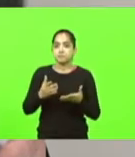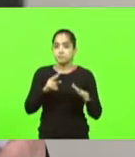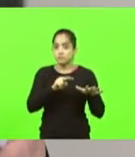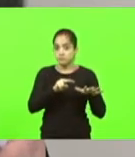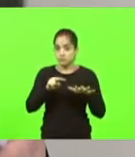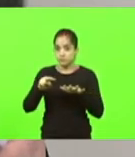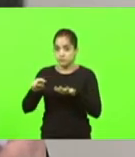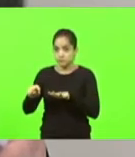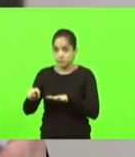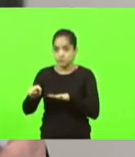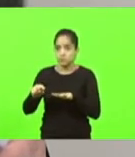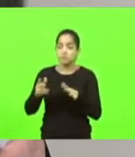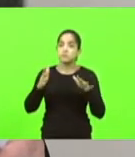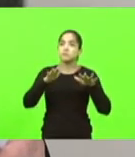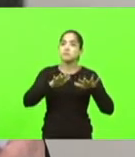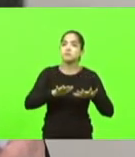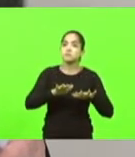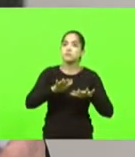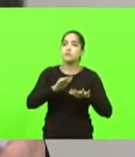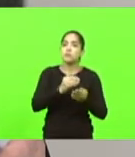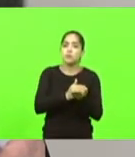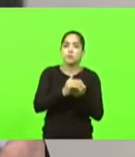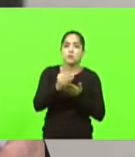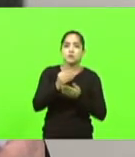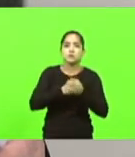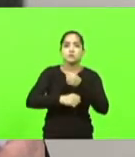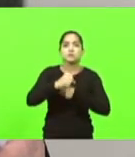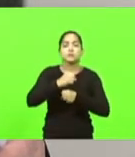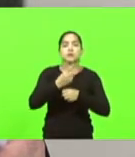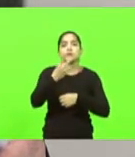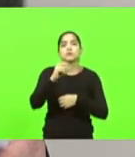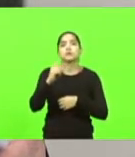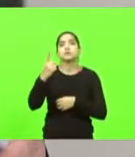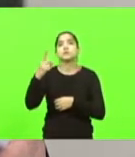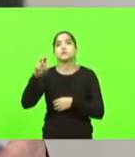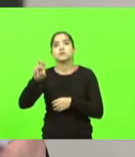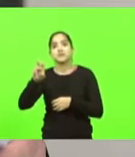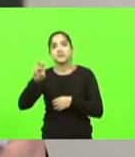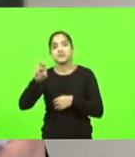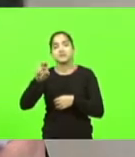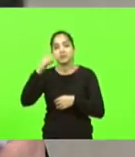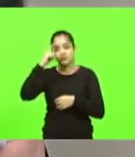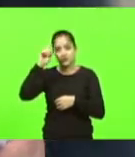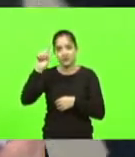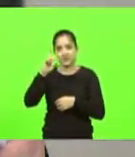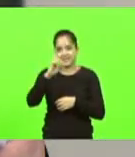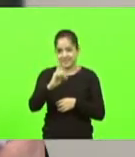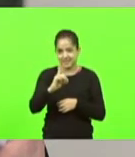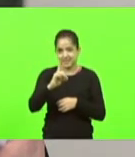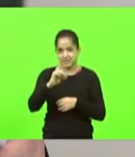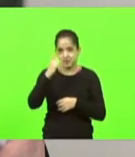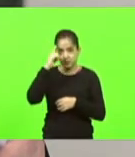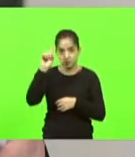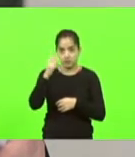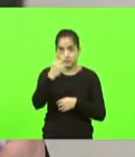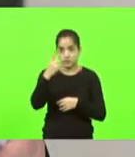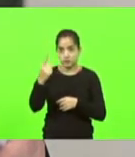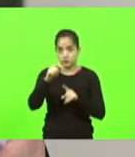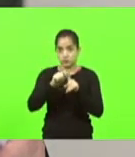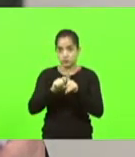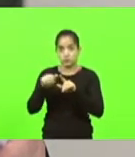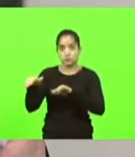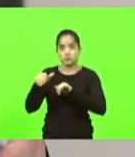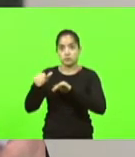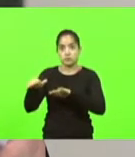desde 2015. O dia D, dia 21 de setembro, tem como objetivo principal promover e garantir